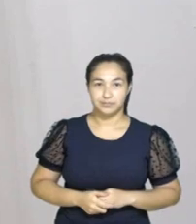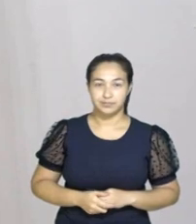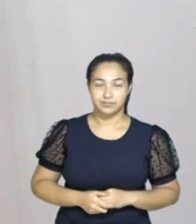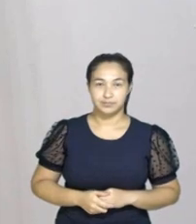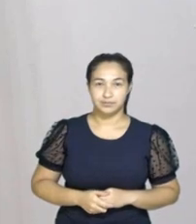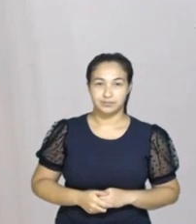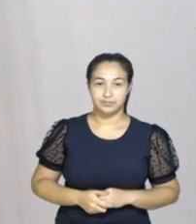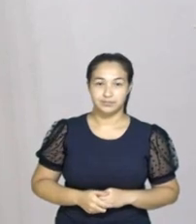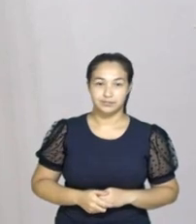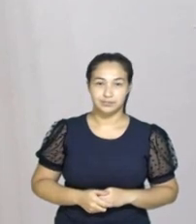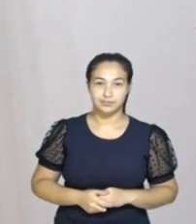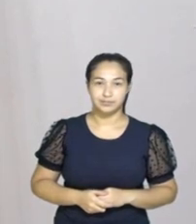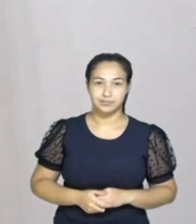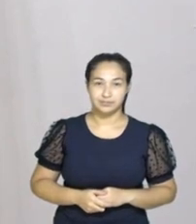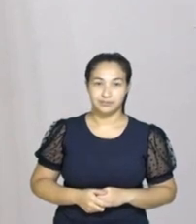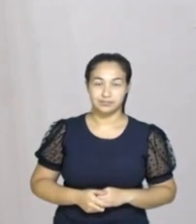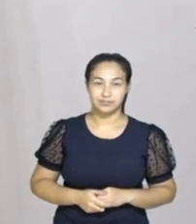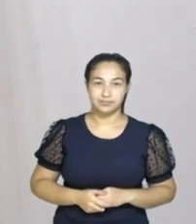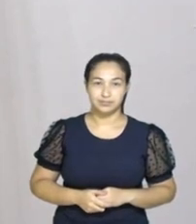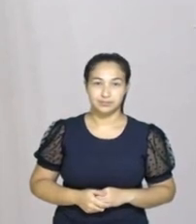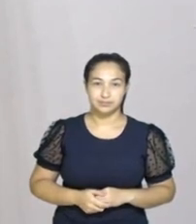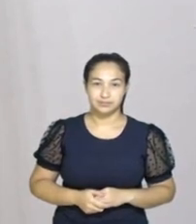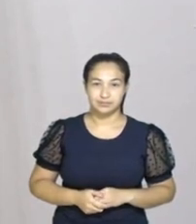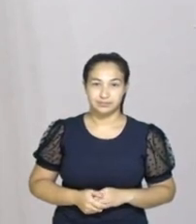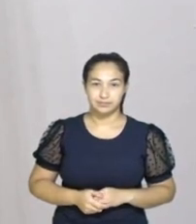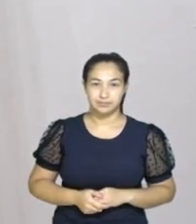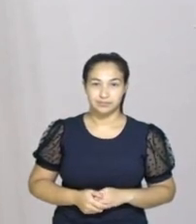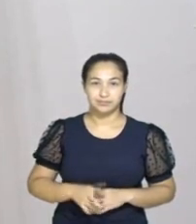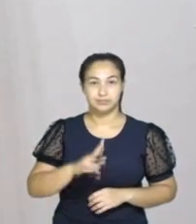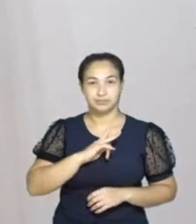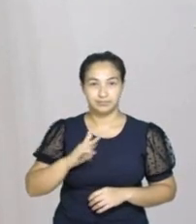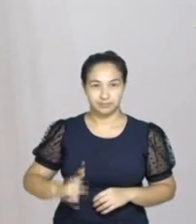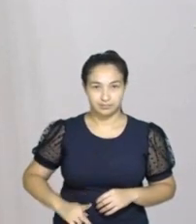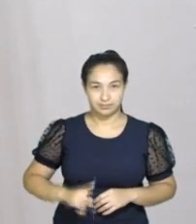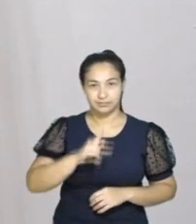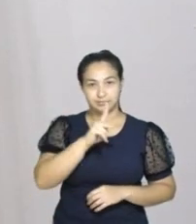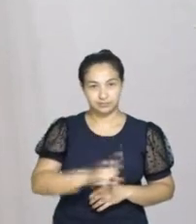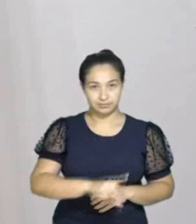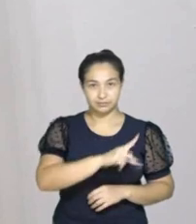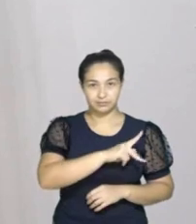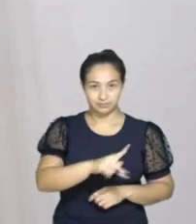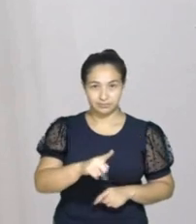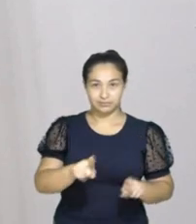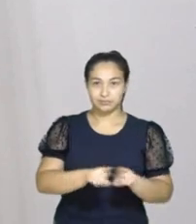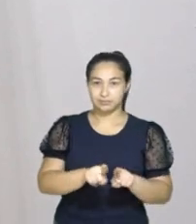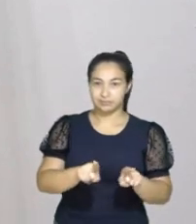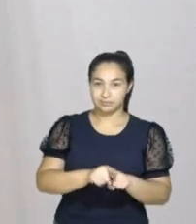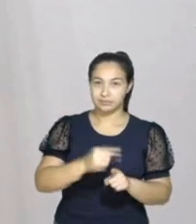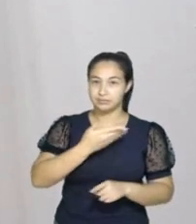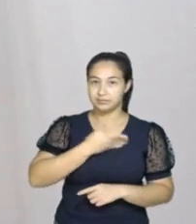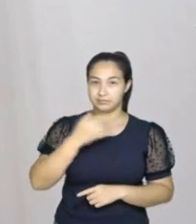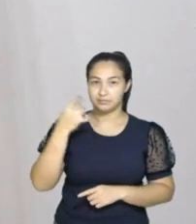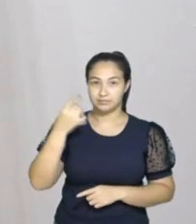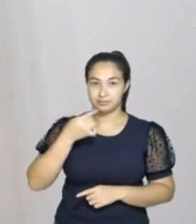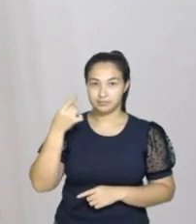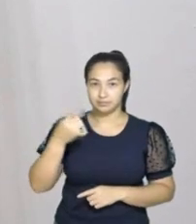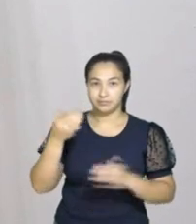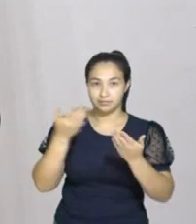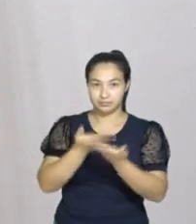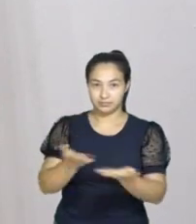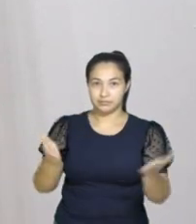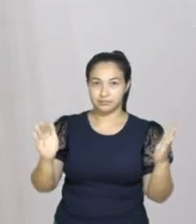senhor presidente Deputado Padre Pedro colegas Deputados que nos acompanha